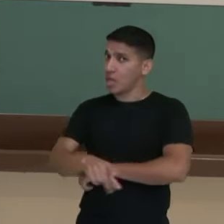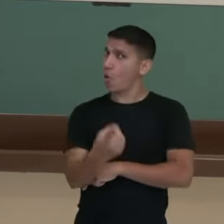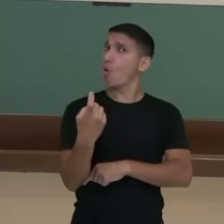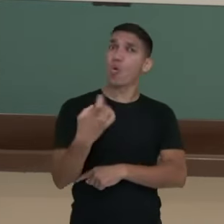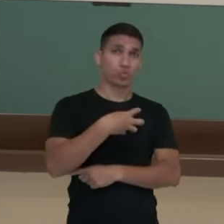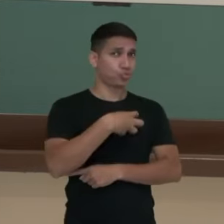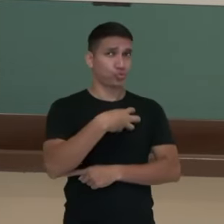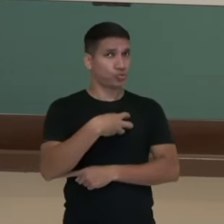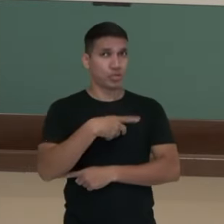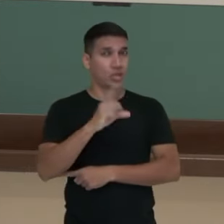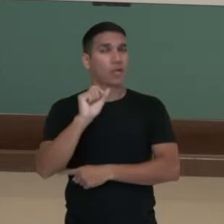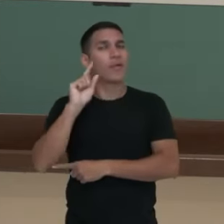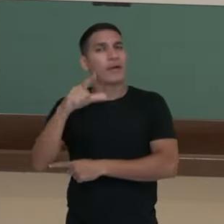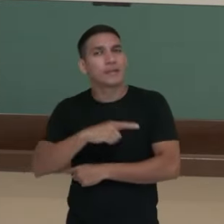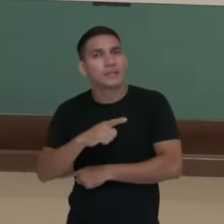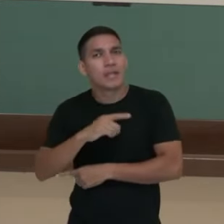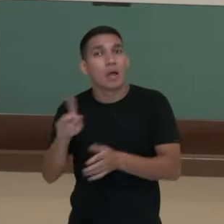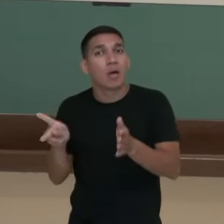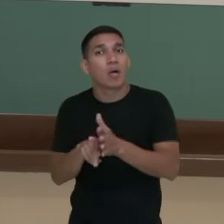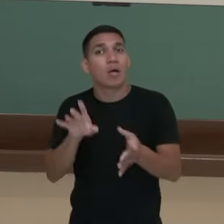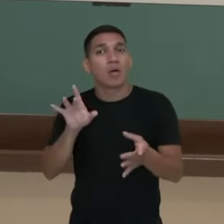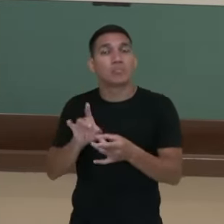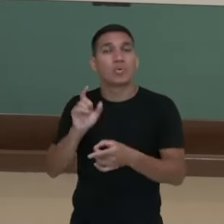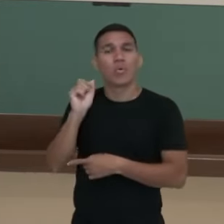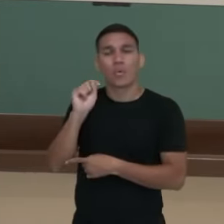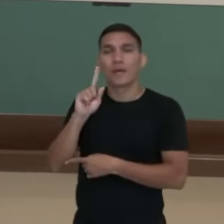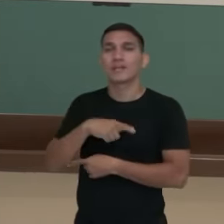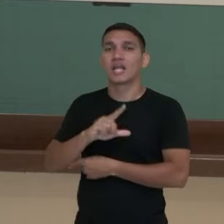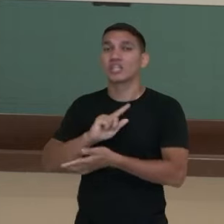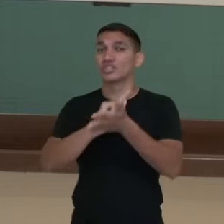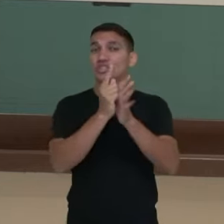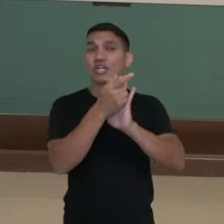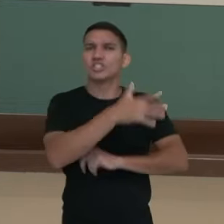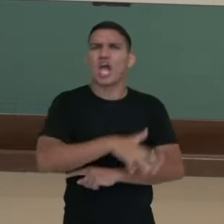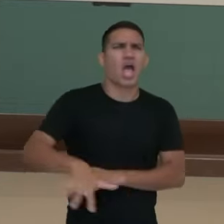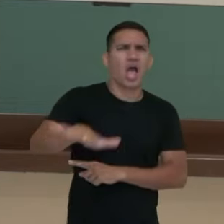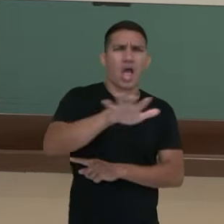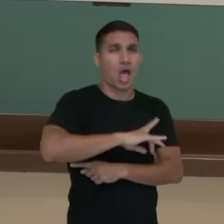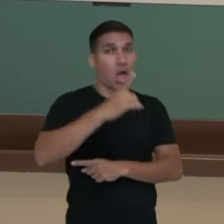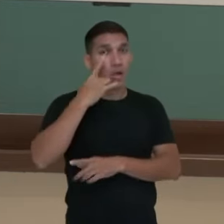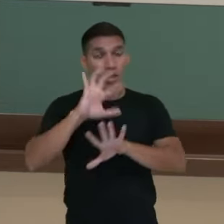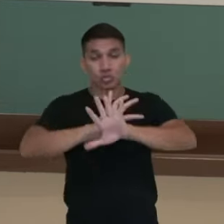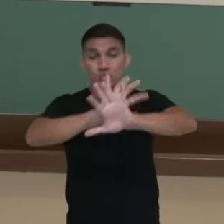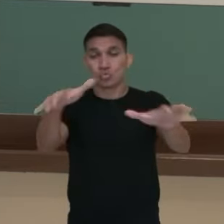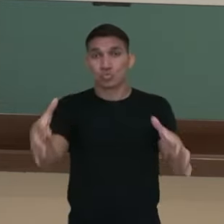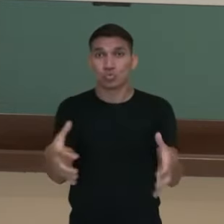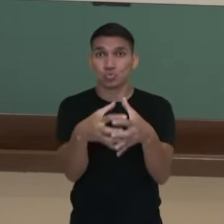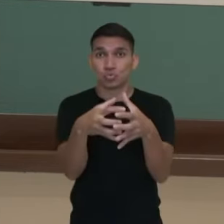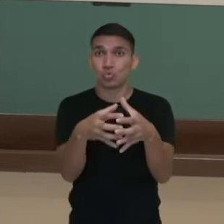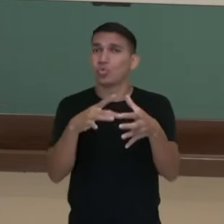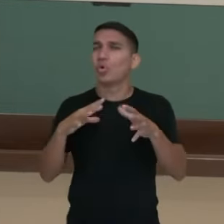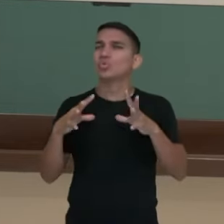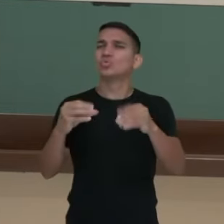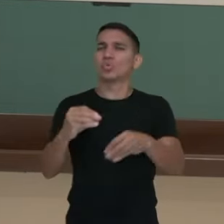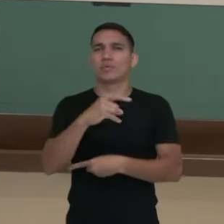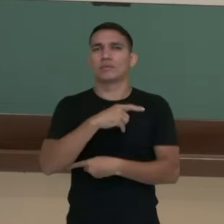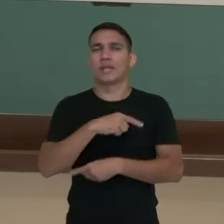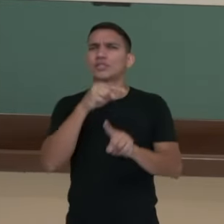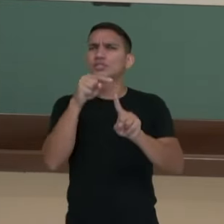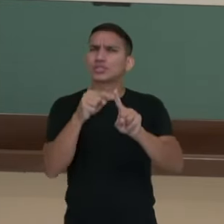dança. Street dance é um termo genérico que foi criado para juntar todos